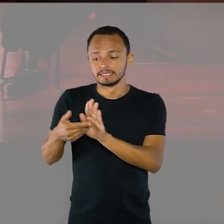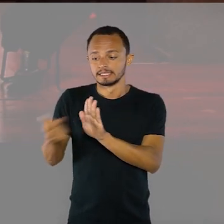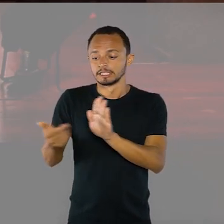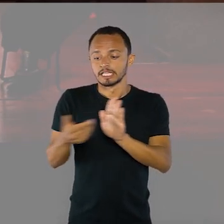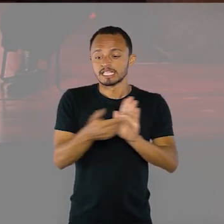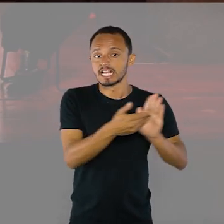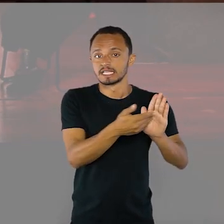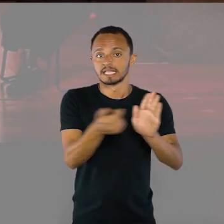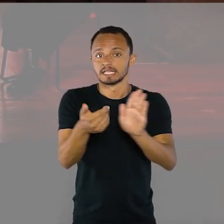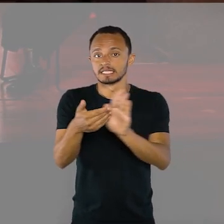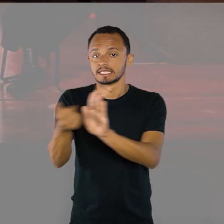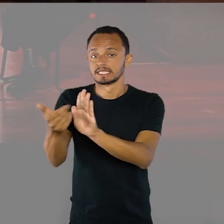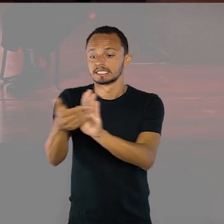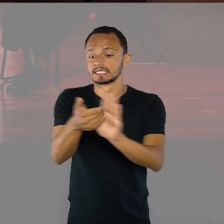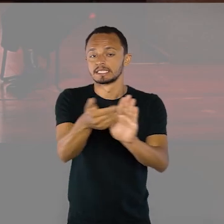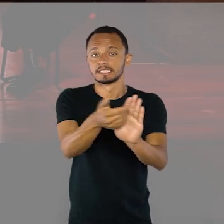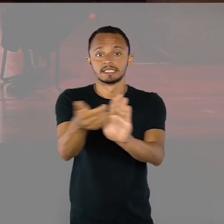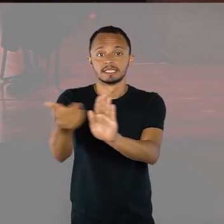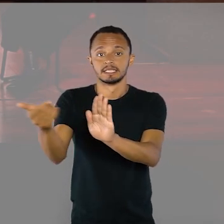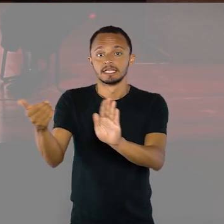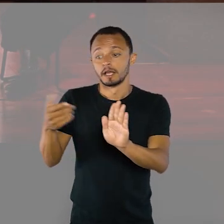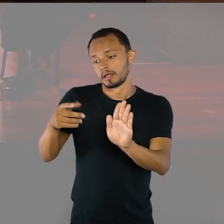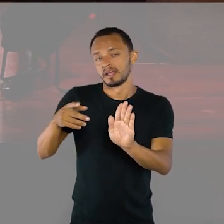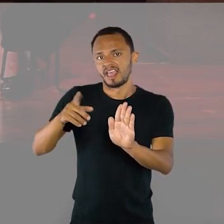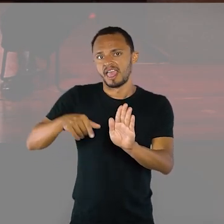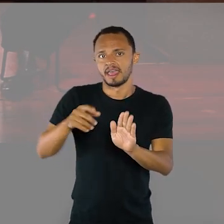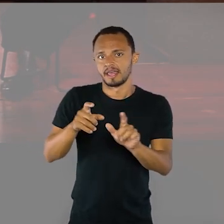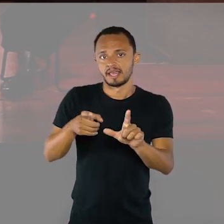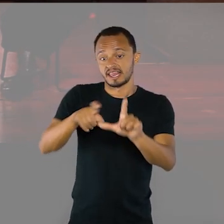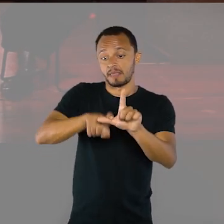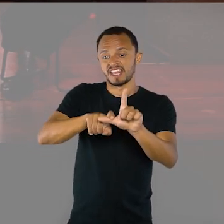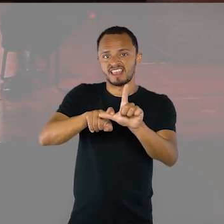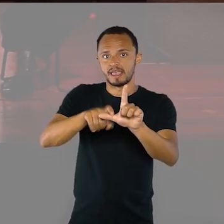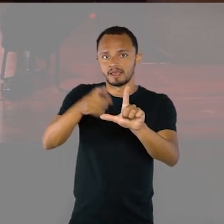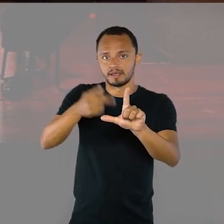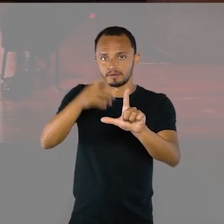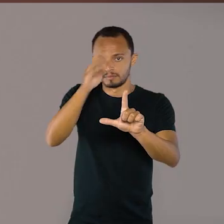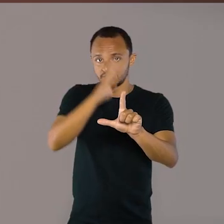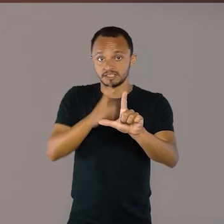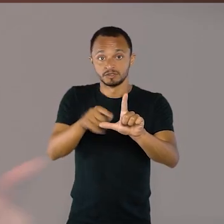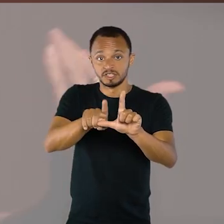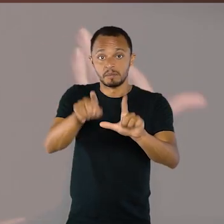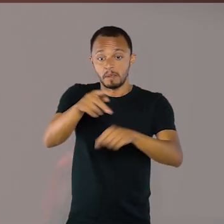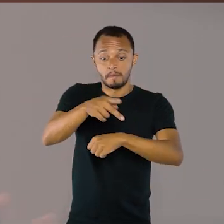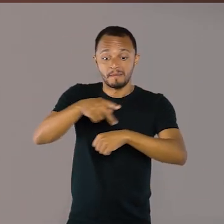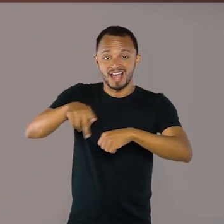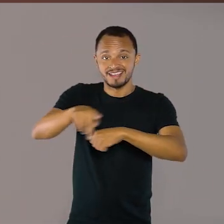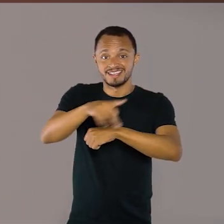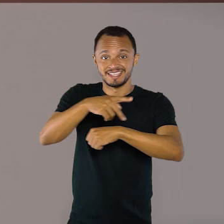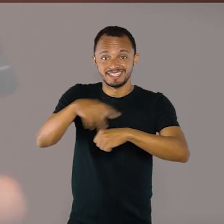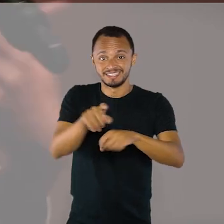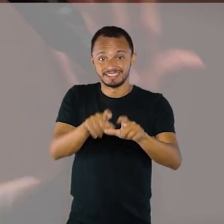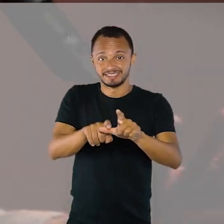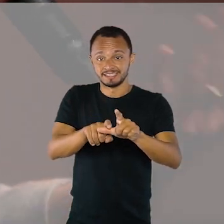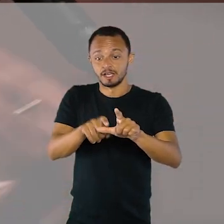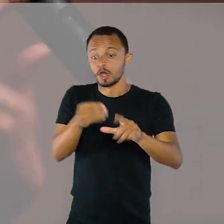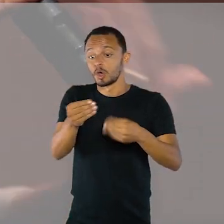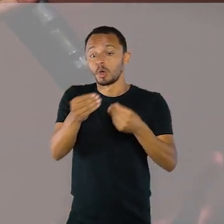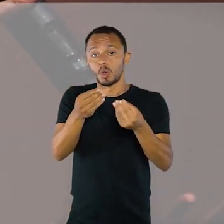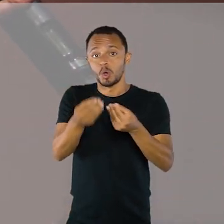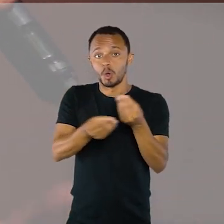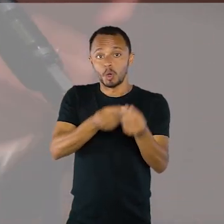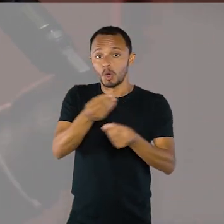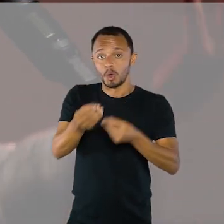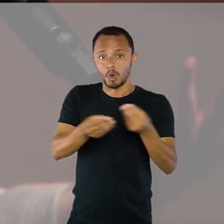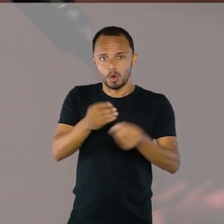independência, mas na história do país, esses retratos, por exemplo, que a gente mostrou aqui, né, desses outros personagens